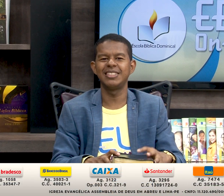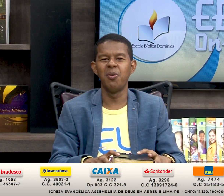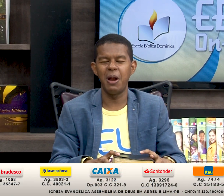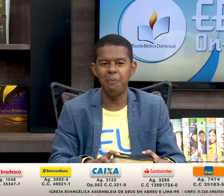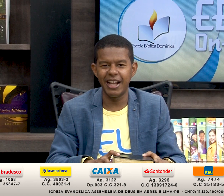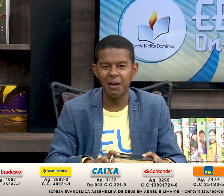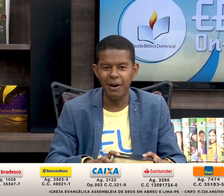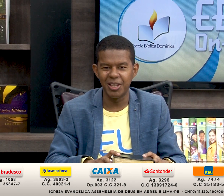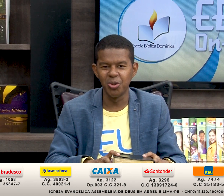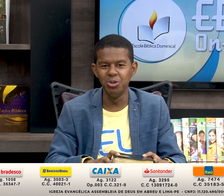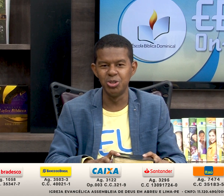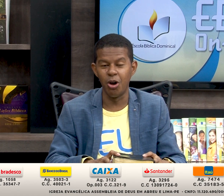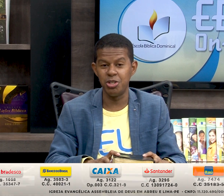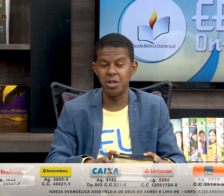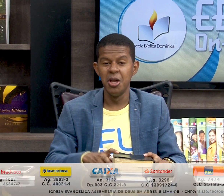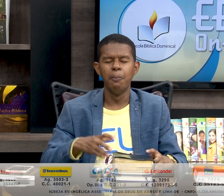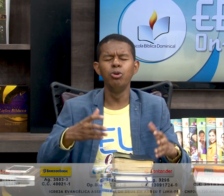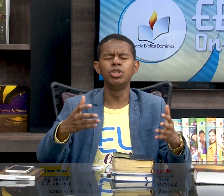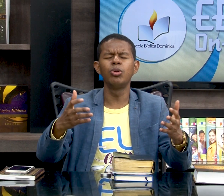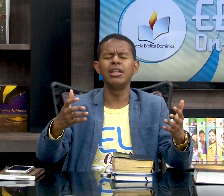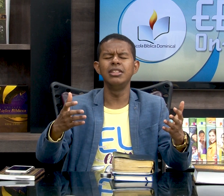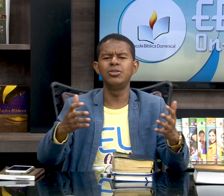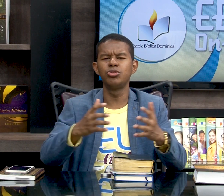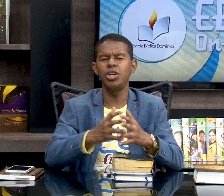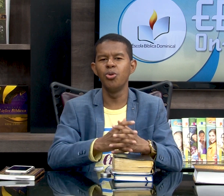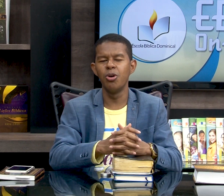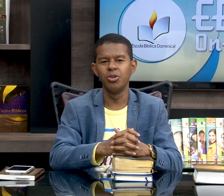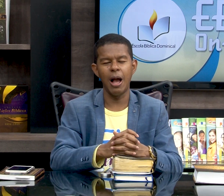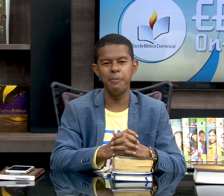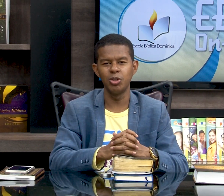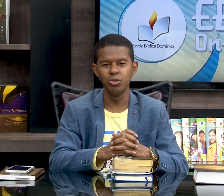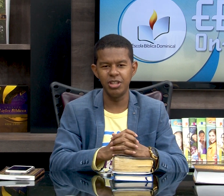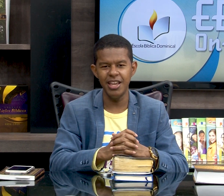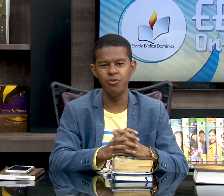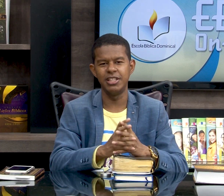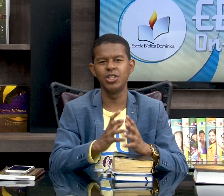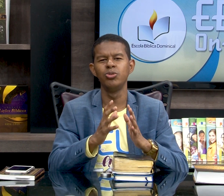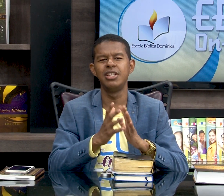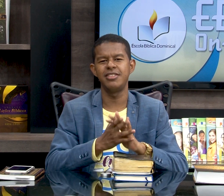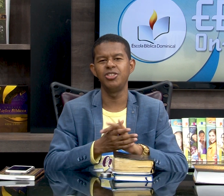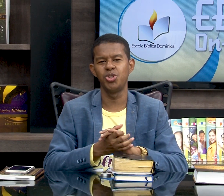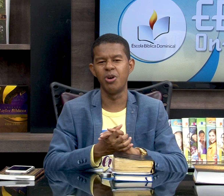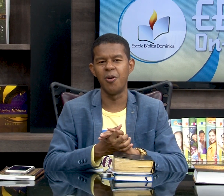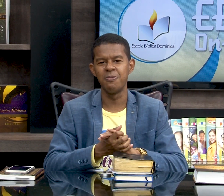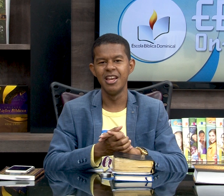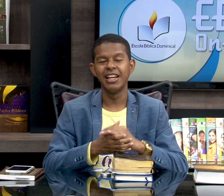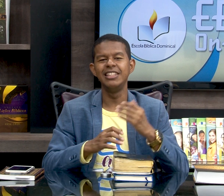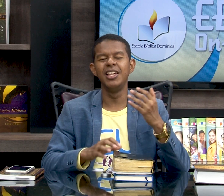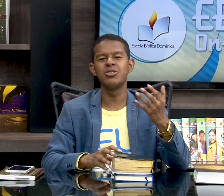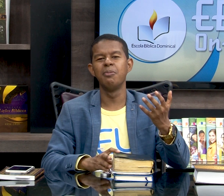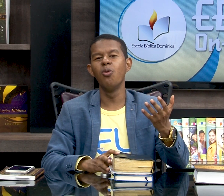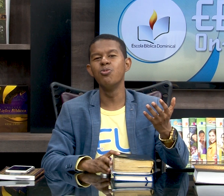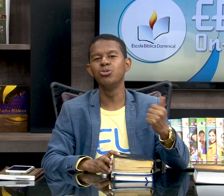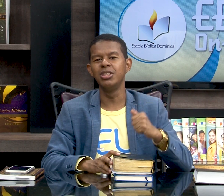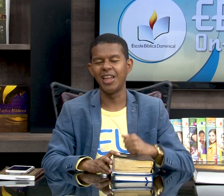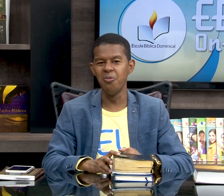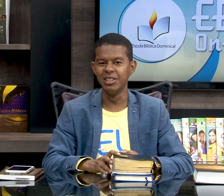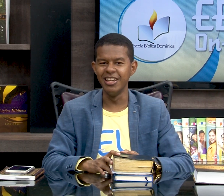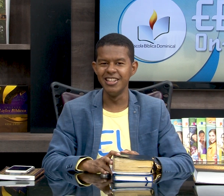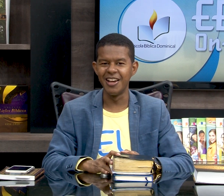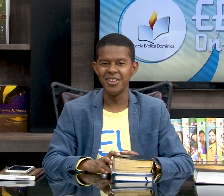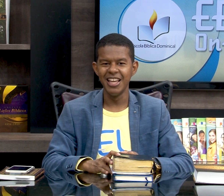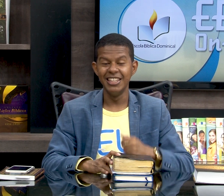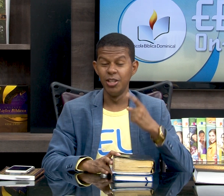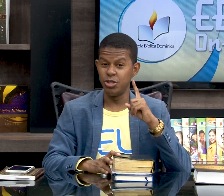que tem a reconciliação preparada para todos nós por isso que disse o senhor no Capítulo 3 Versículo 16 de João que Deus